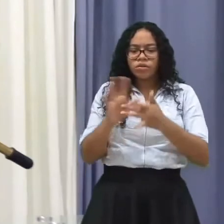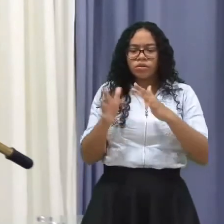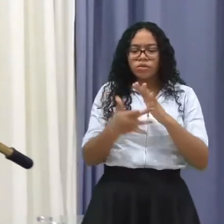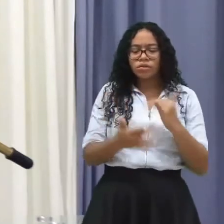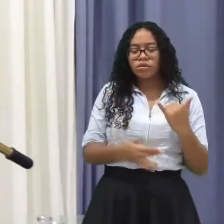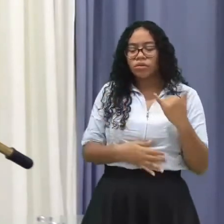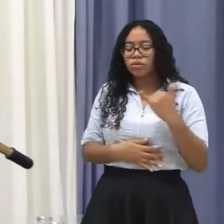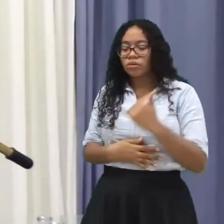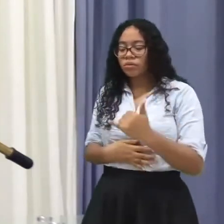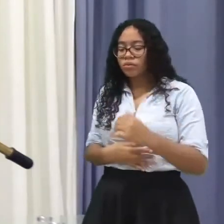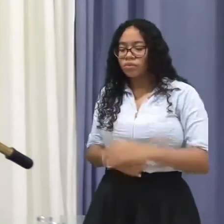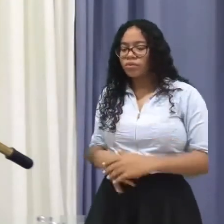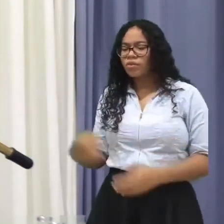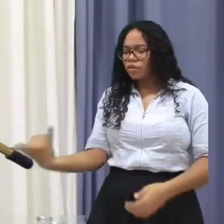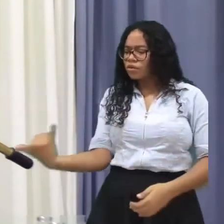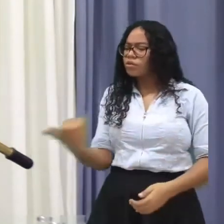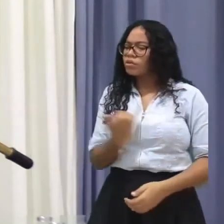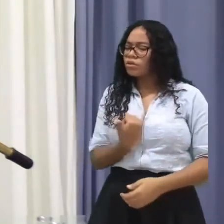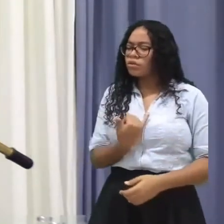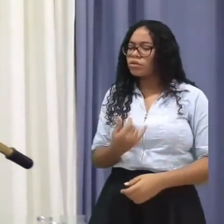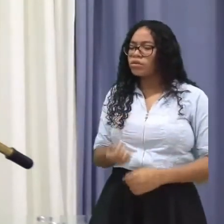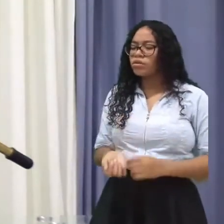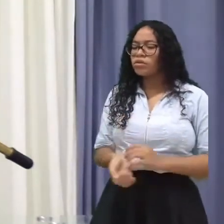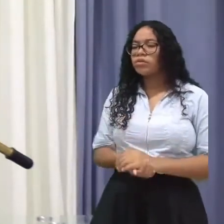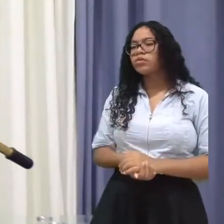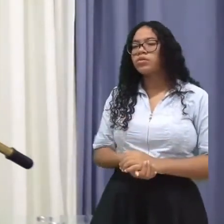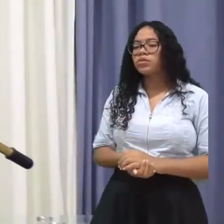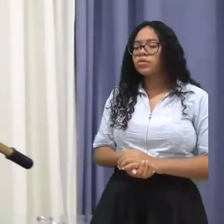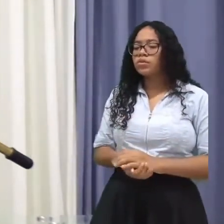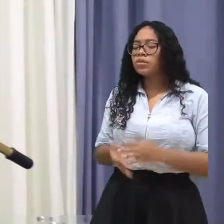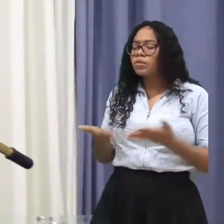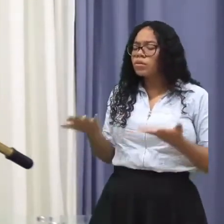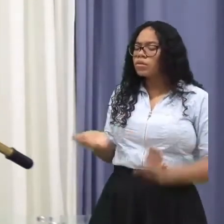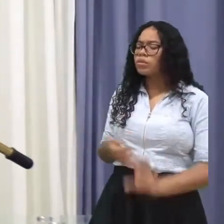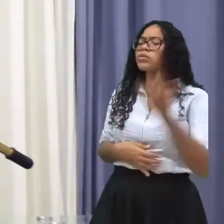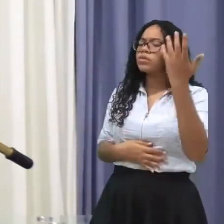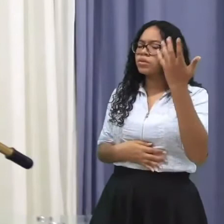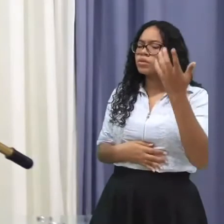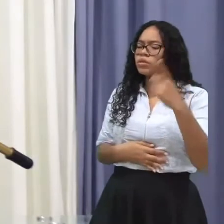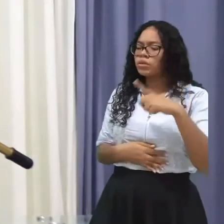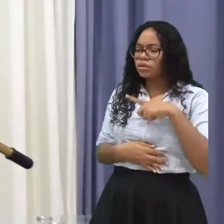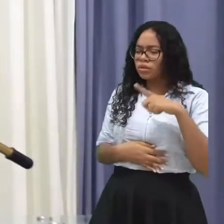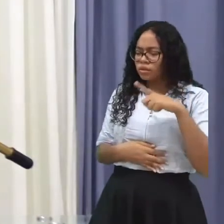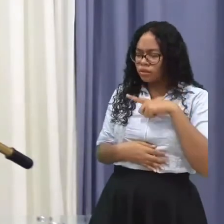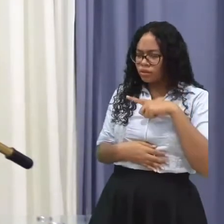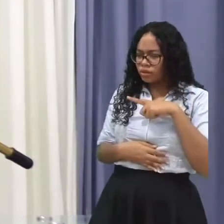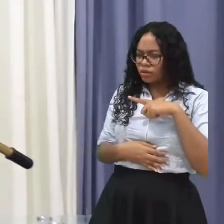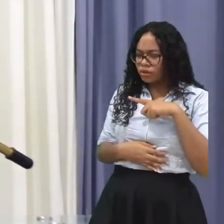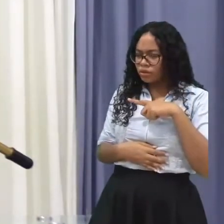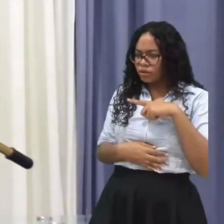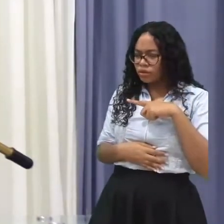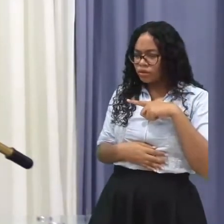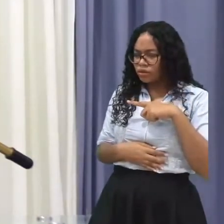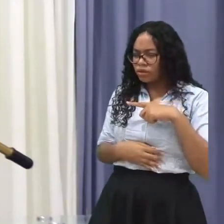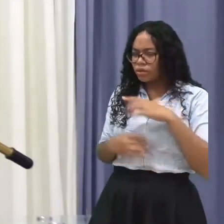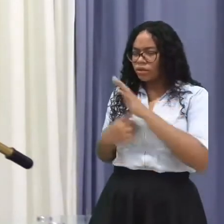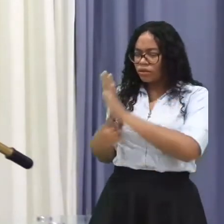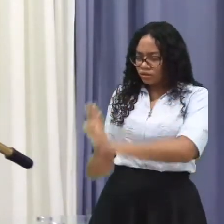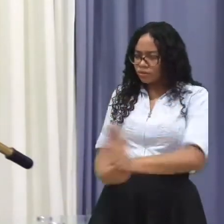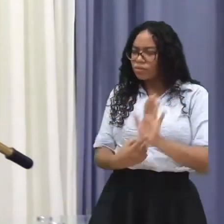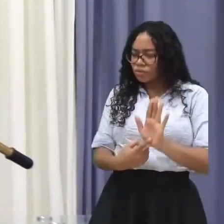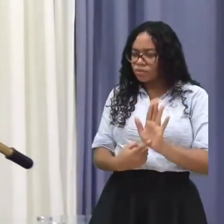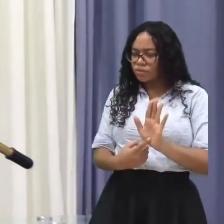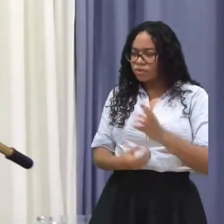disseram: dize-nos quando sucederão estas coisas, e que sinal haverá da tua vinda e da consumação